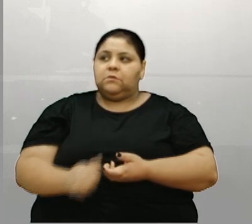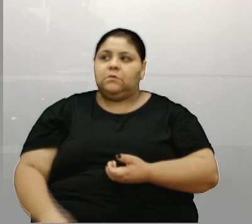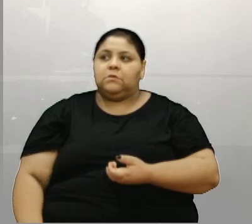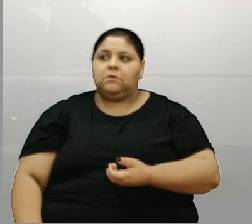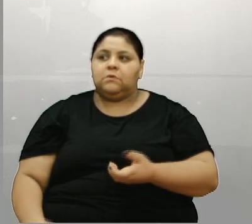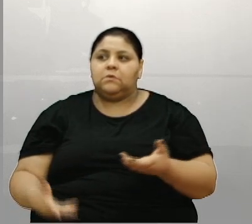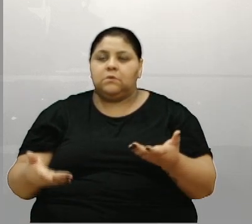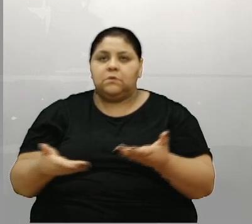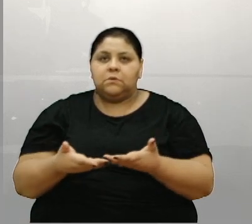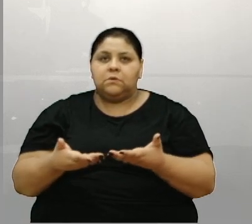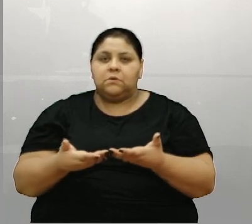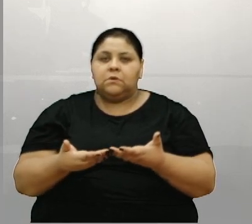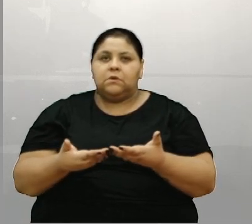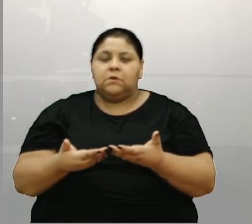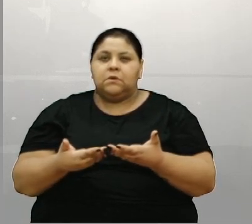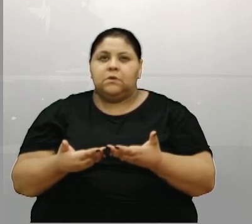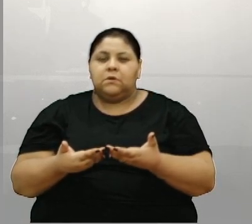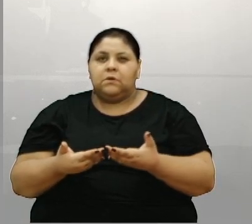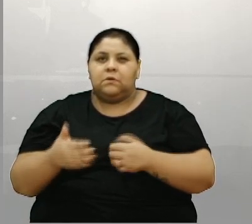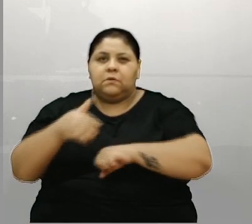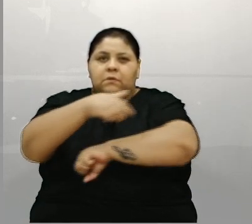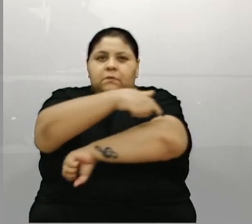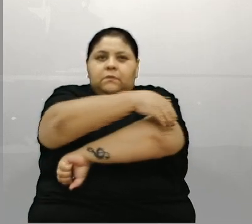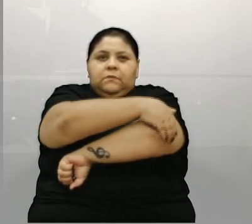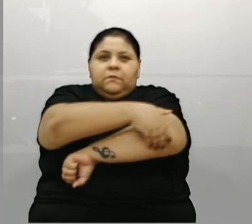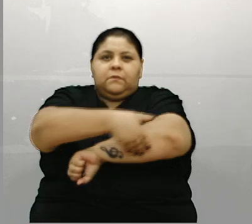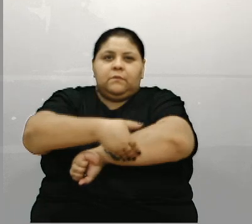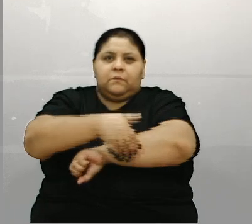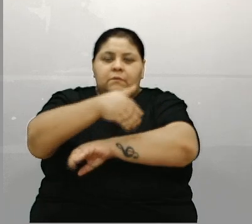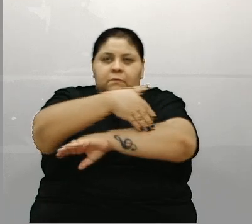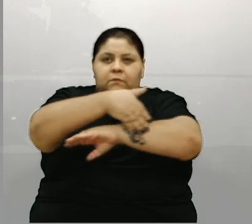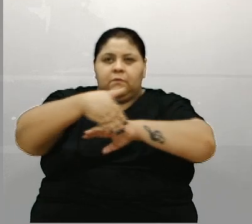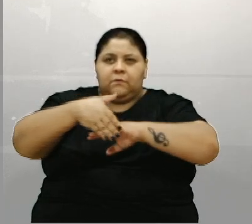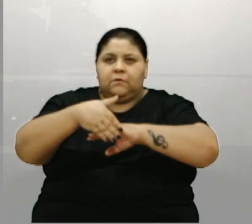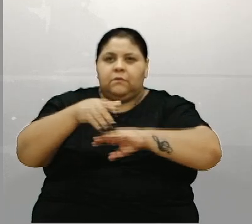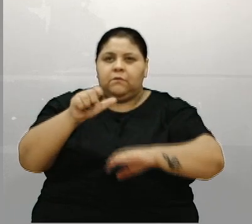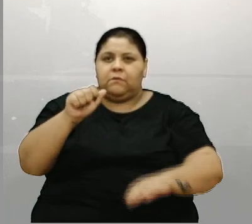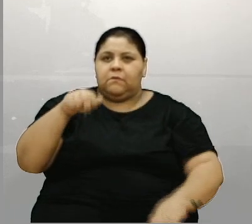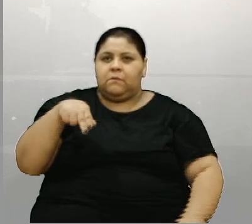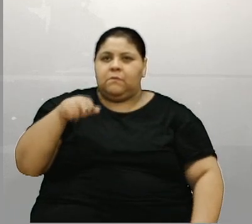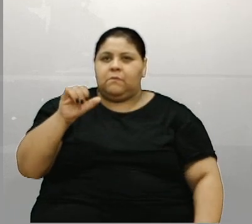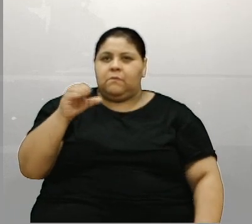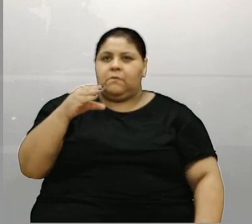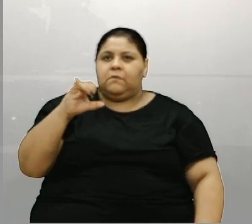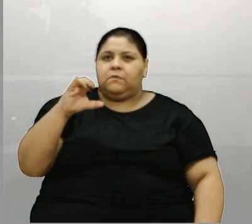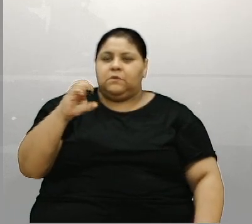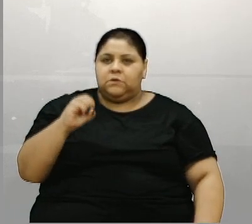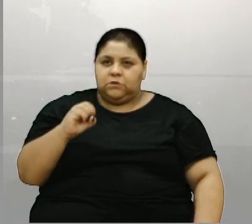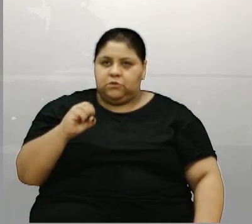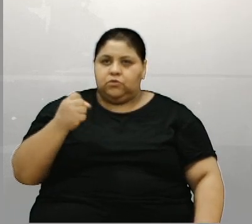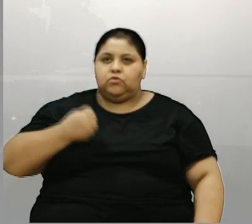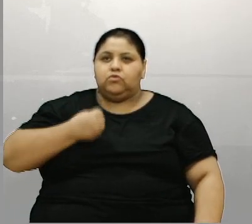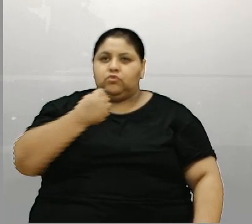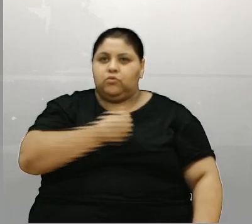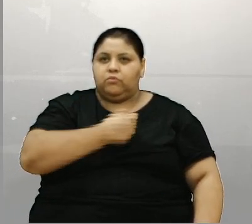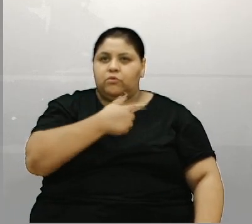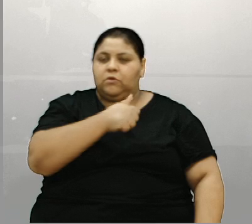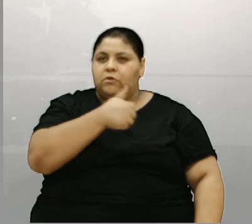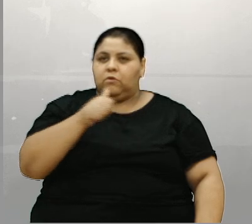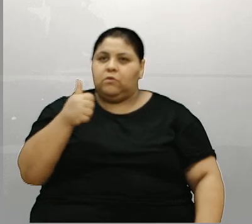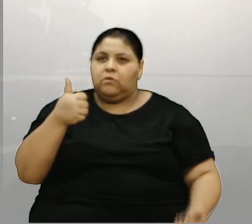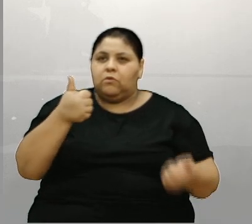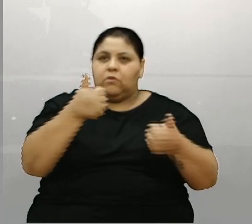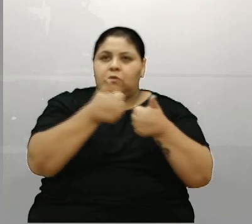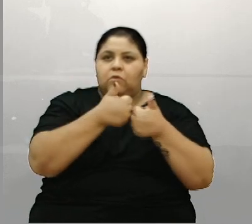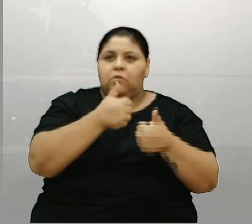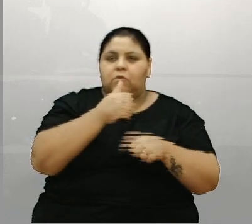lá na esquina da rua Anício Borges dos Santos, 711, com a rua